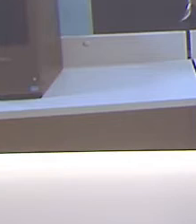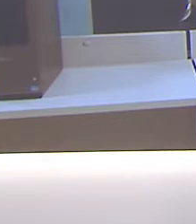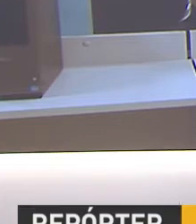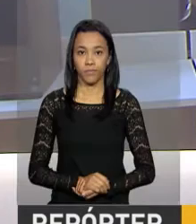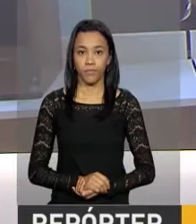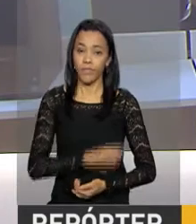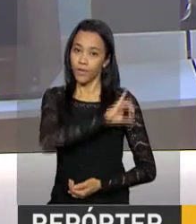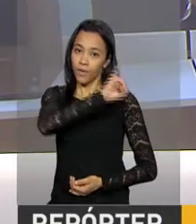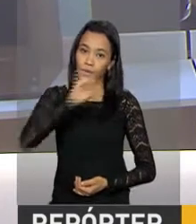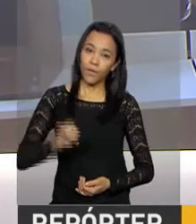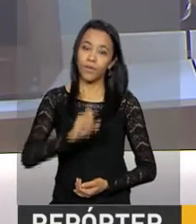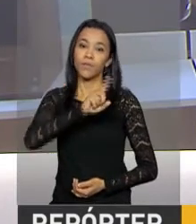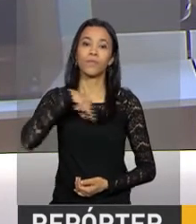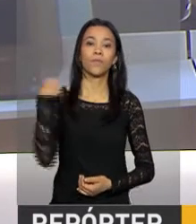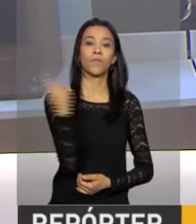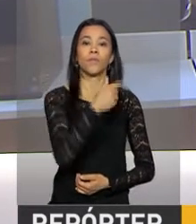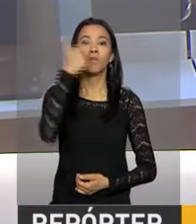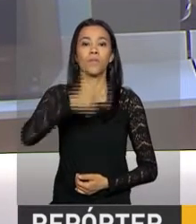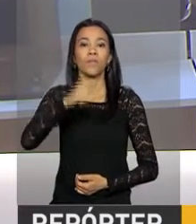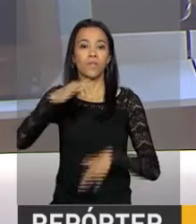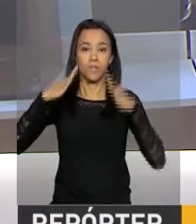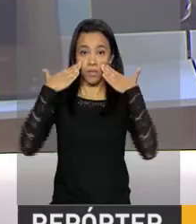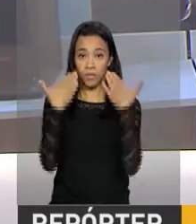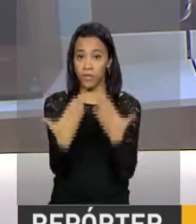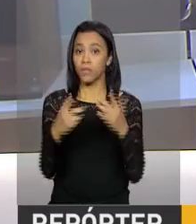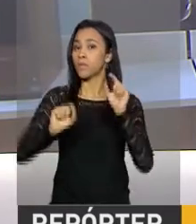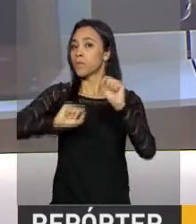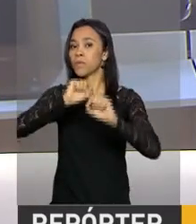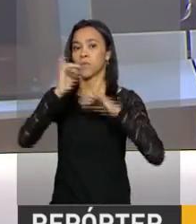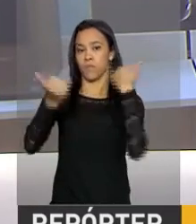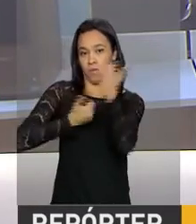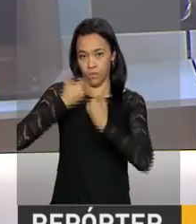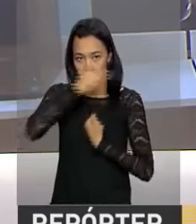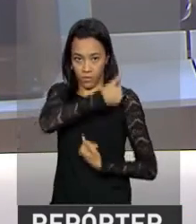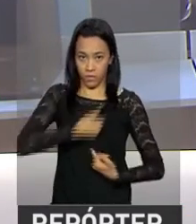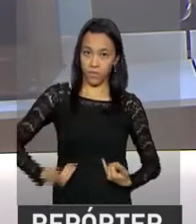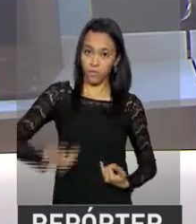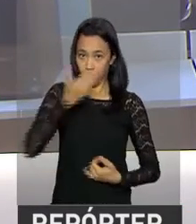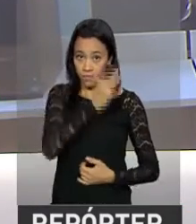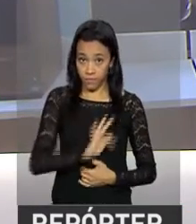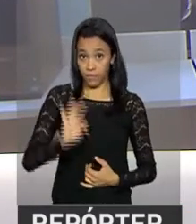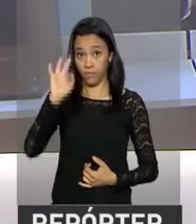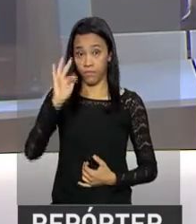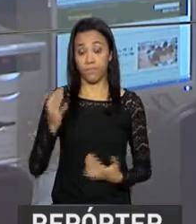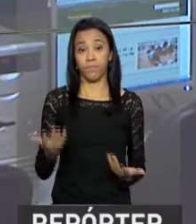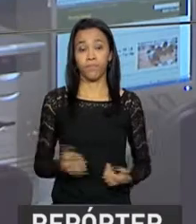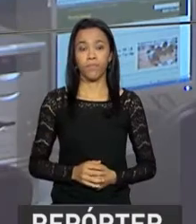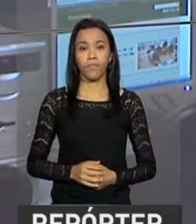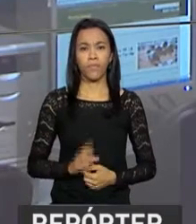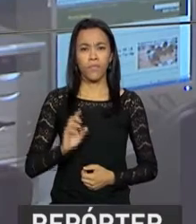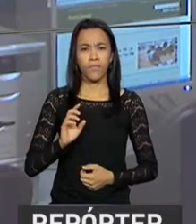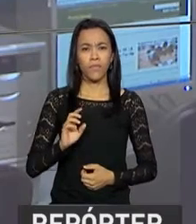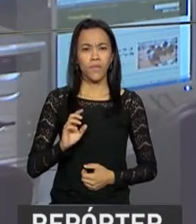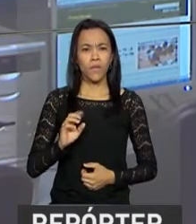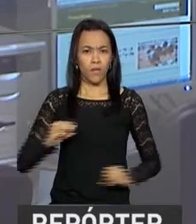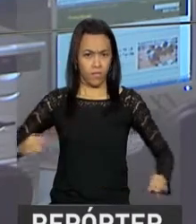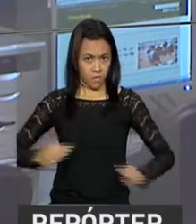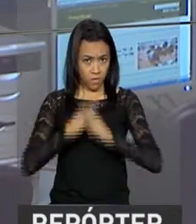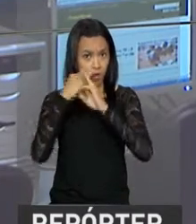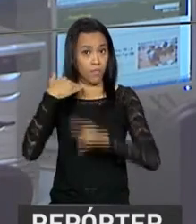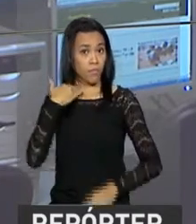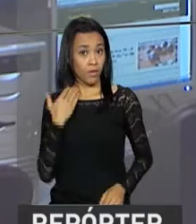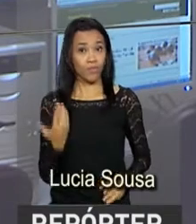olá estamos de volta com o repórter nbr e as notícias do governo federal a caixa econômica federal